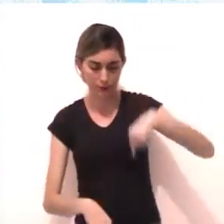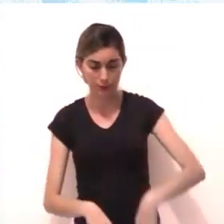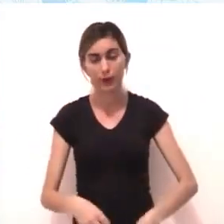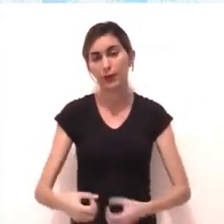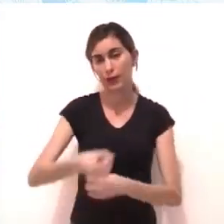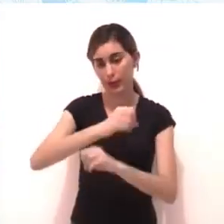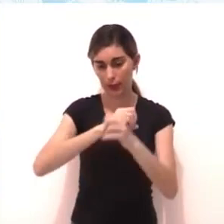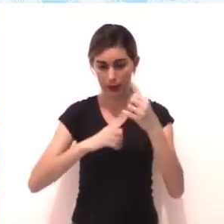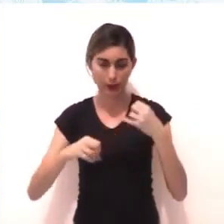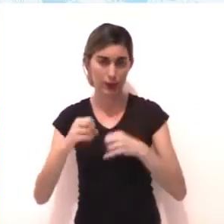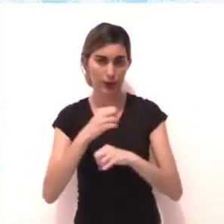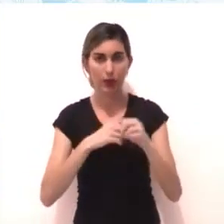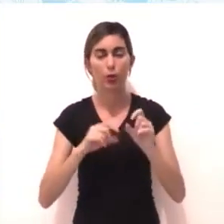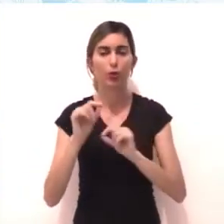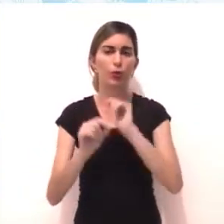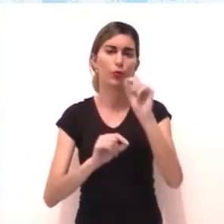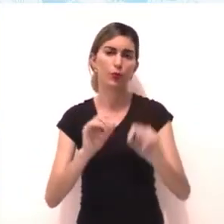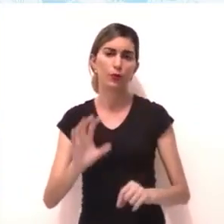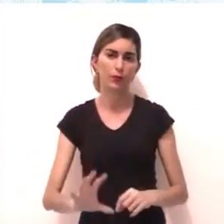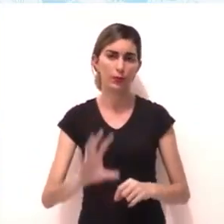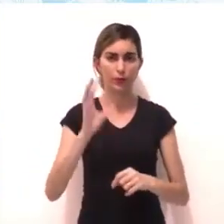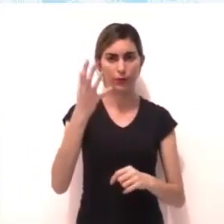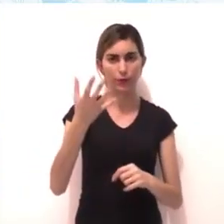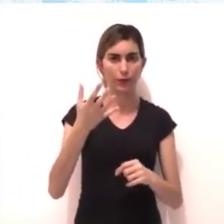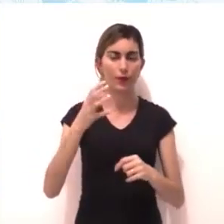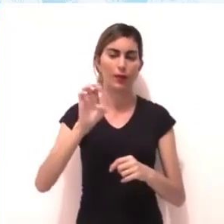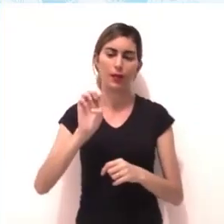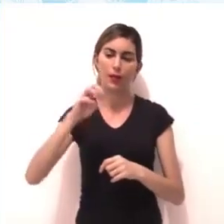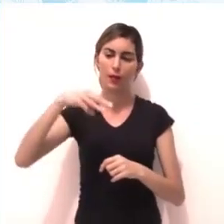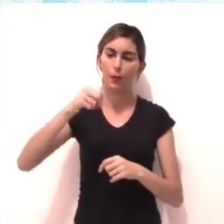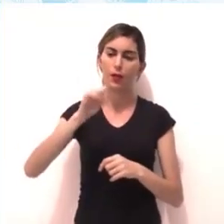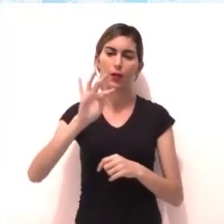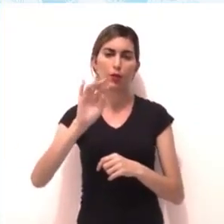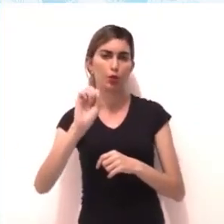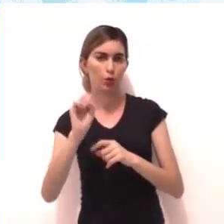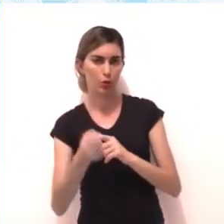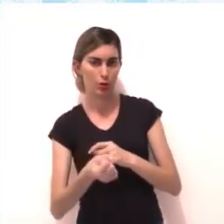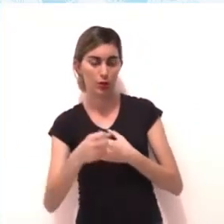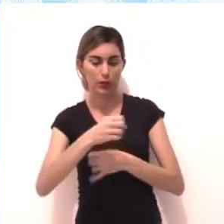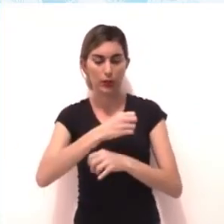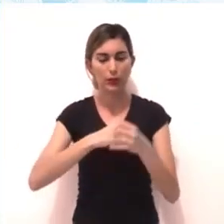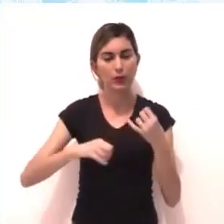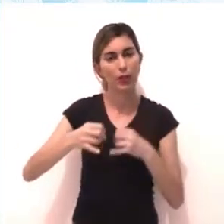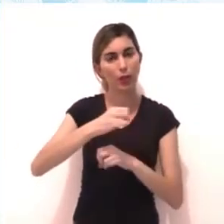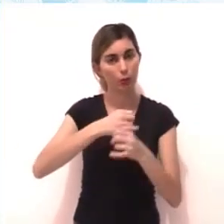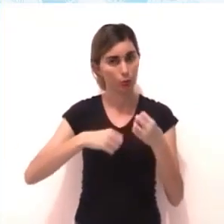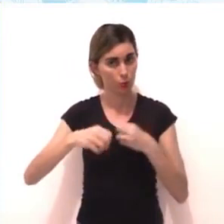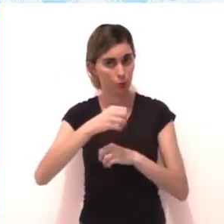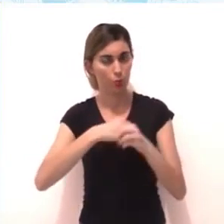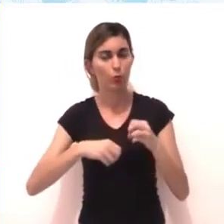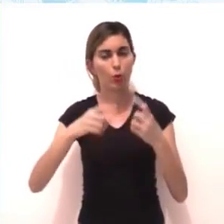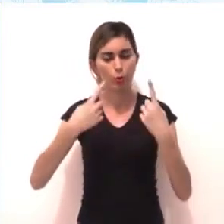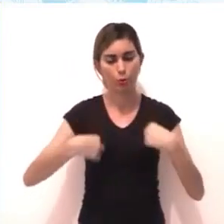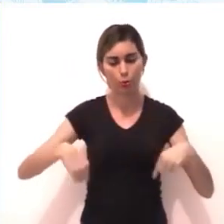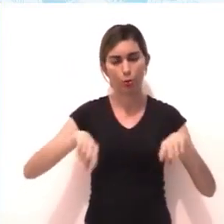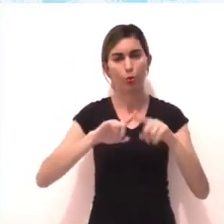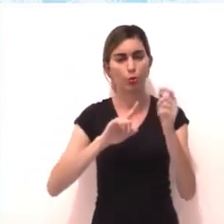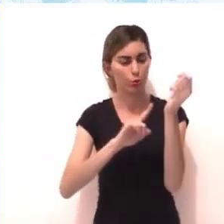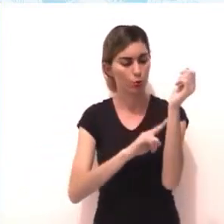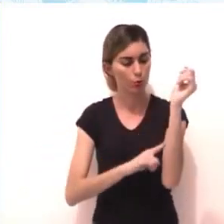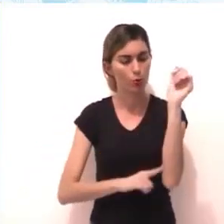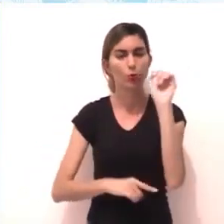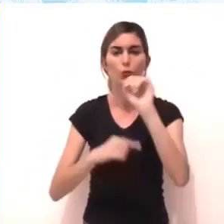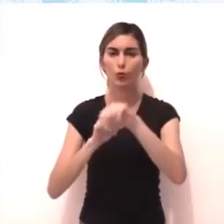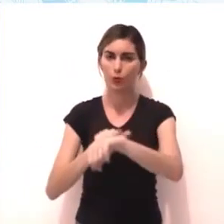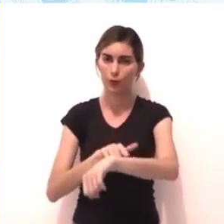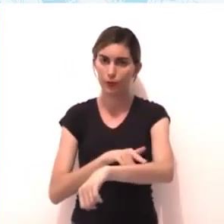dessa região, o que é que vai acontecer? A hematose celular. O nosso capilar sanguíneo